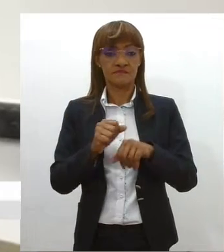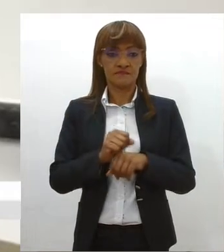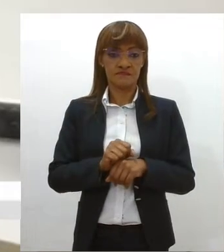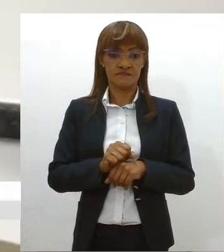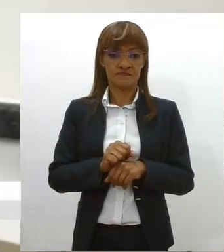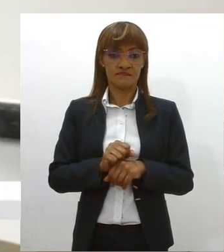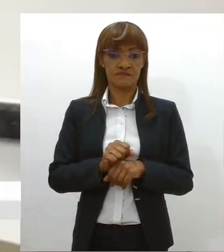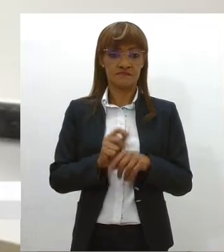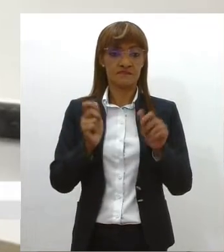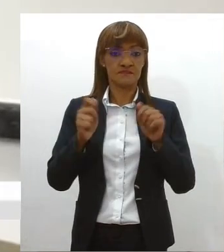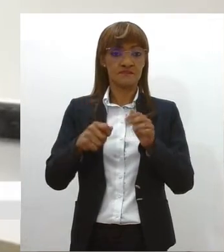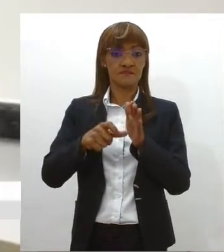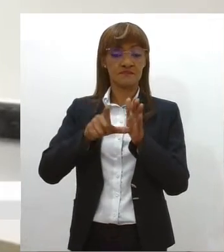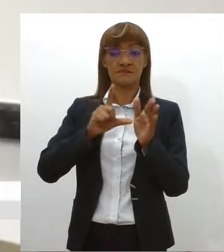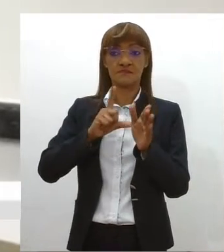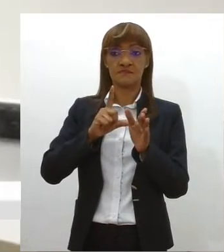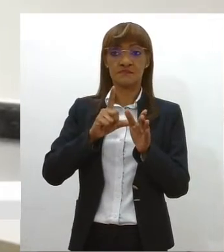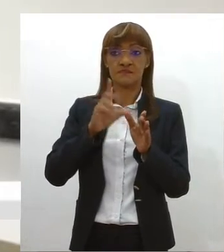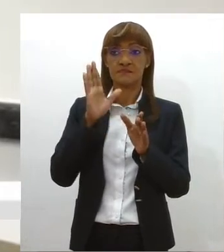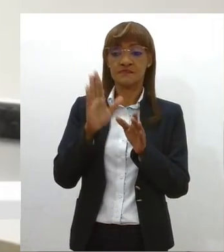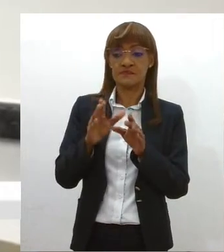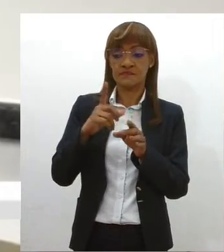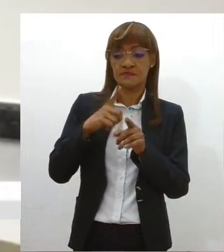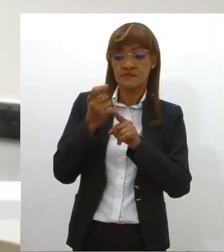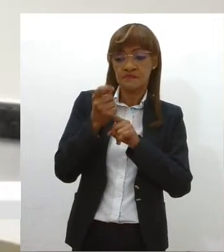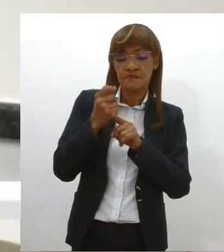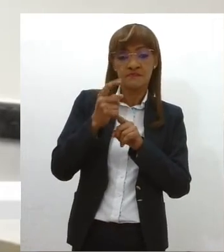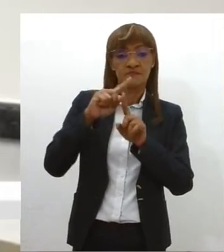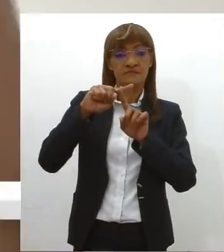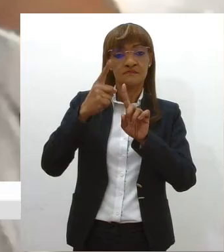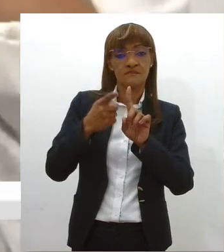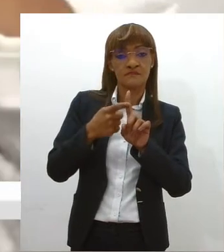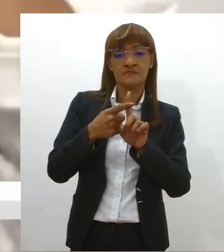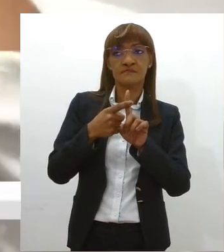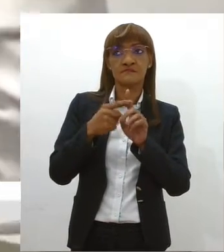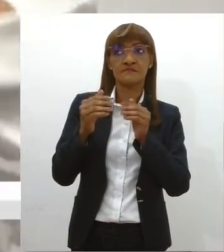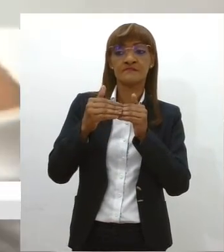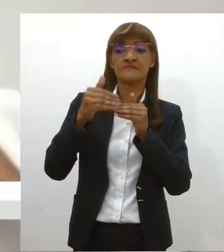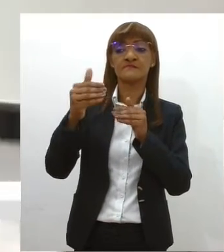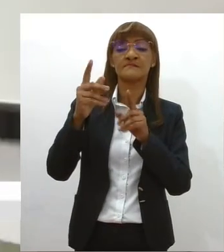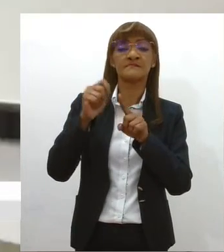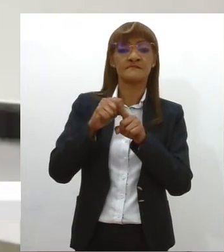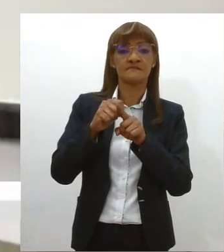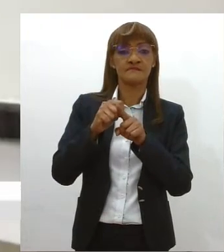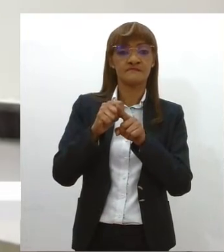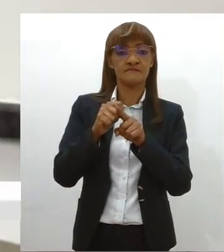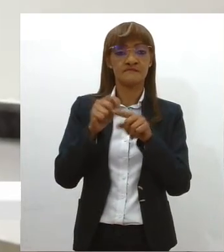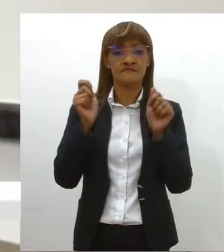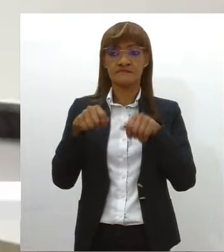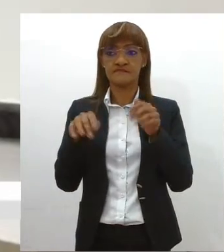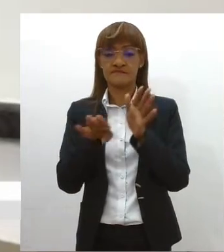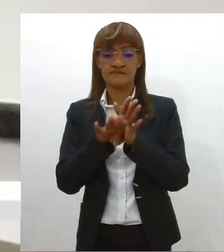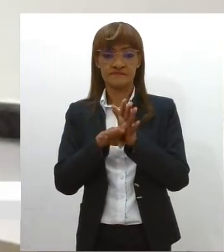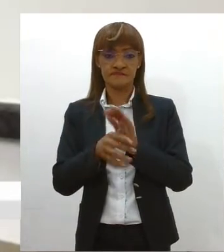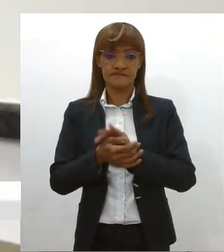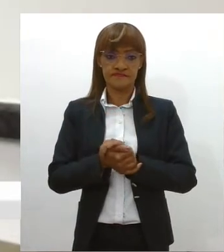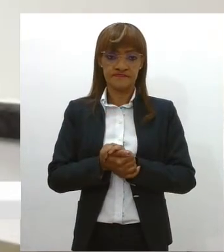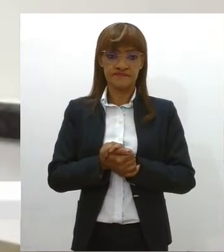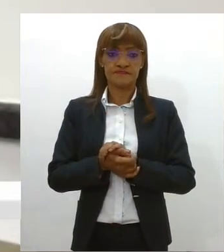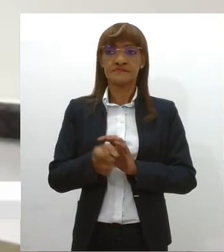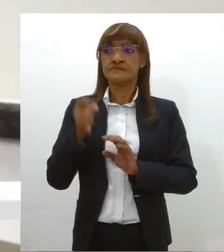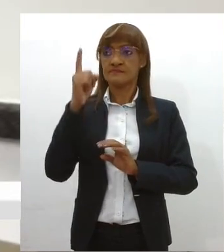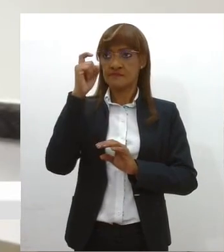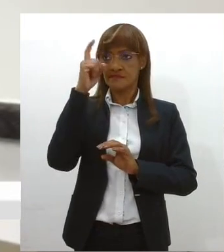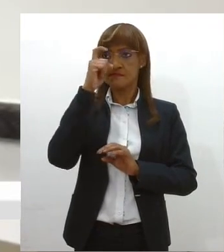deveriam ovular, ou qual é o período que elas vão menstruar, quando é que vai vir a próxima menstruação. Isso é muito difícil a gente lidar com